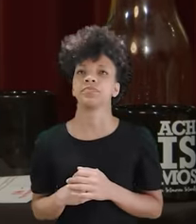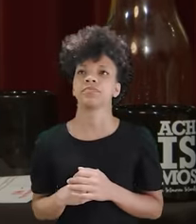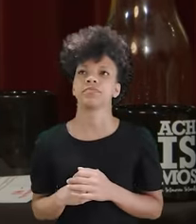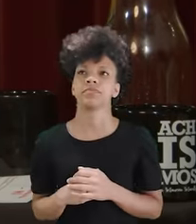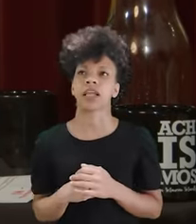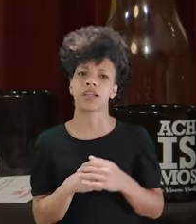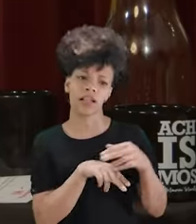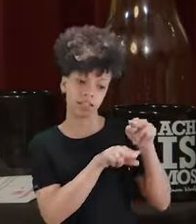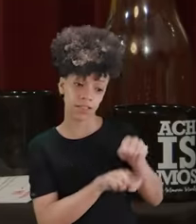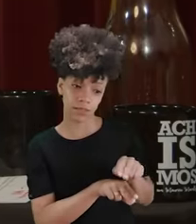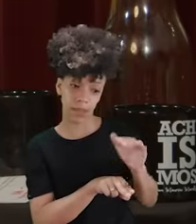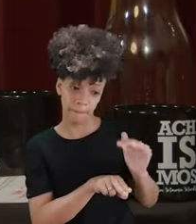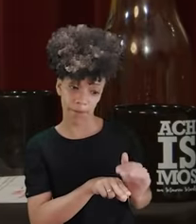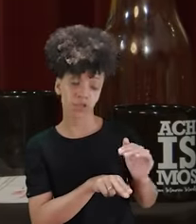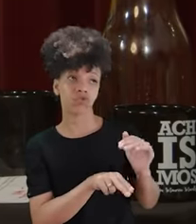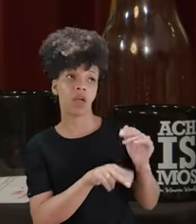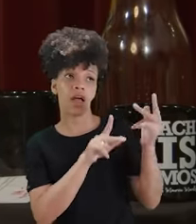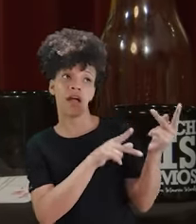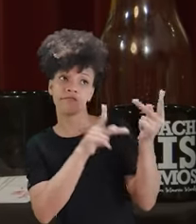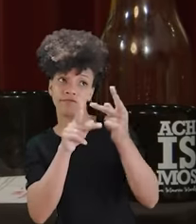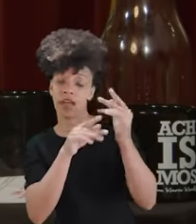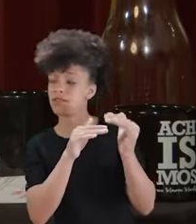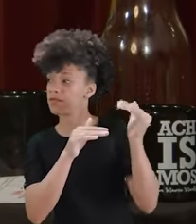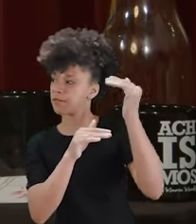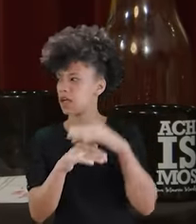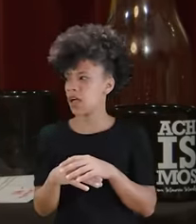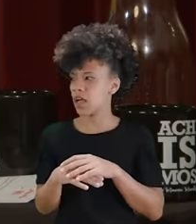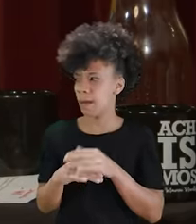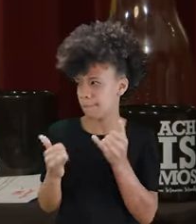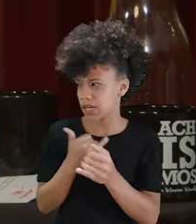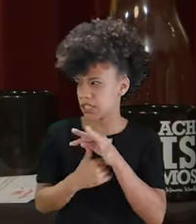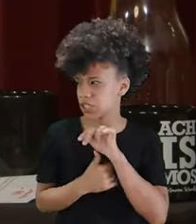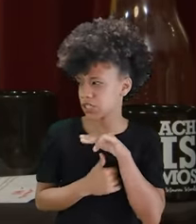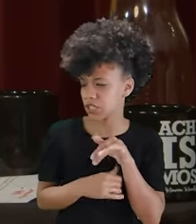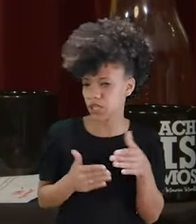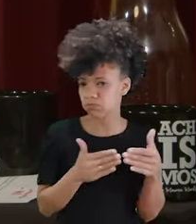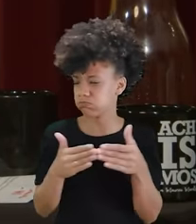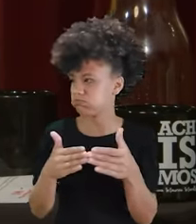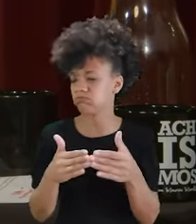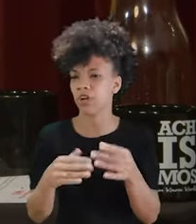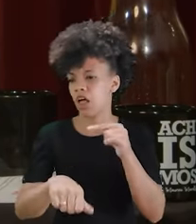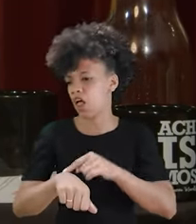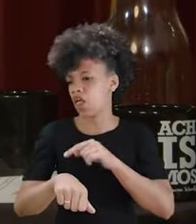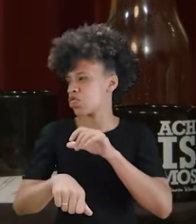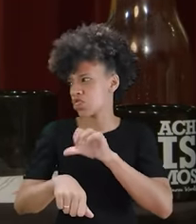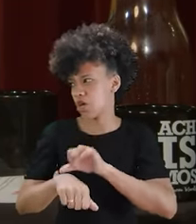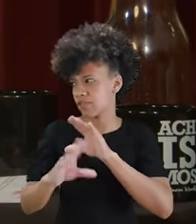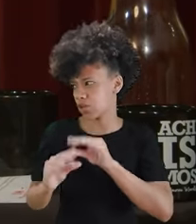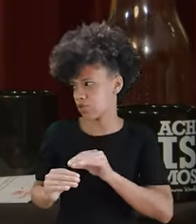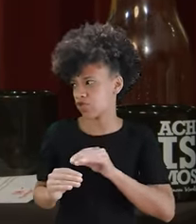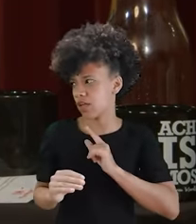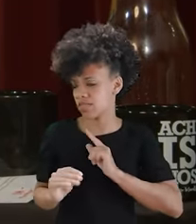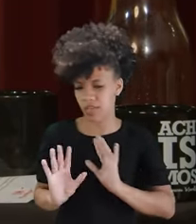tripulantes eu tô falando em baixo Passageiros em cima é meio Titanic no sentido de pontos de 19 horas da noite a